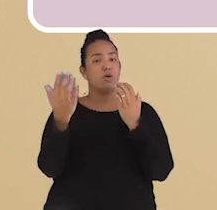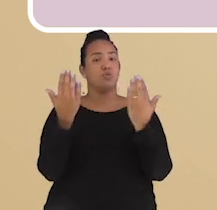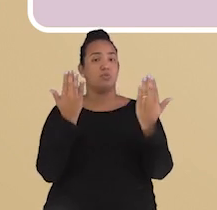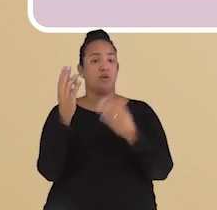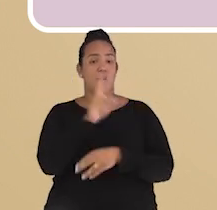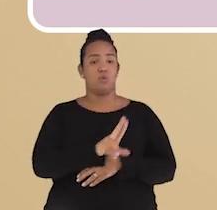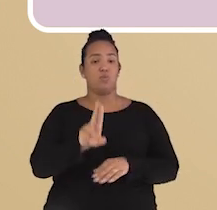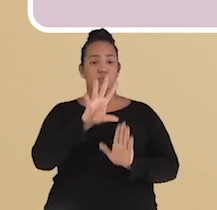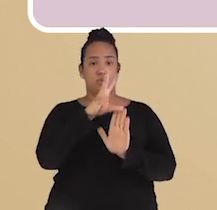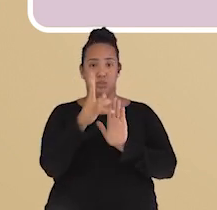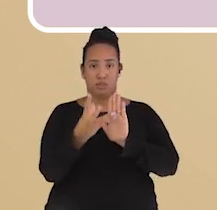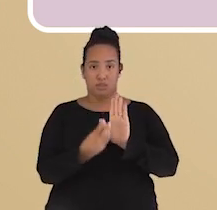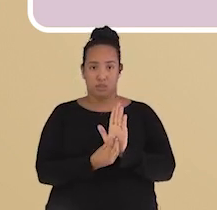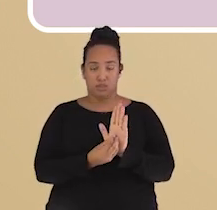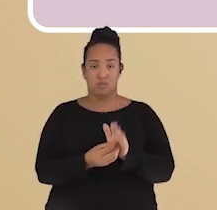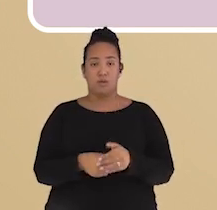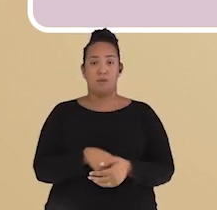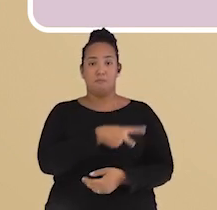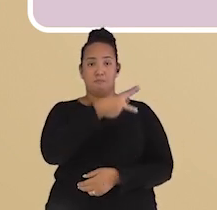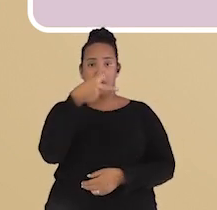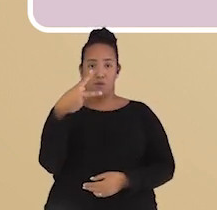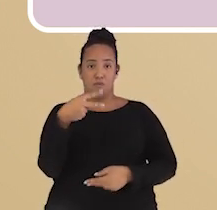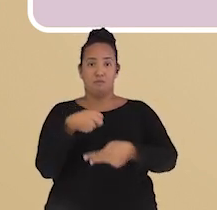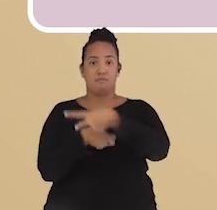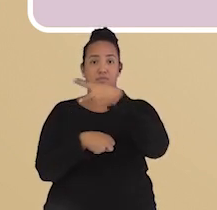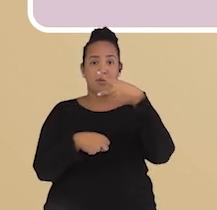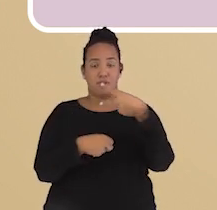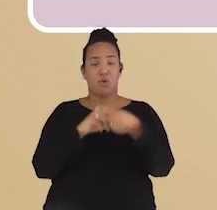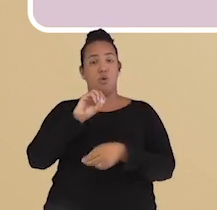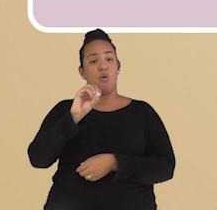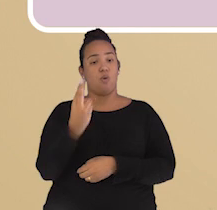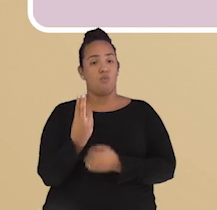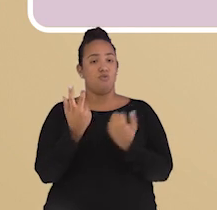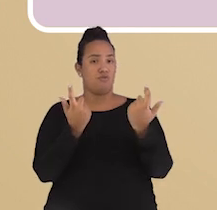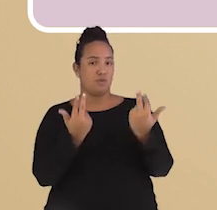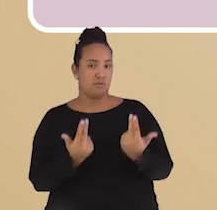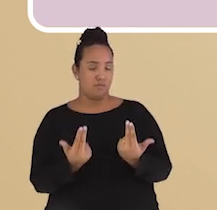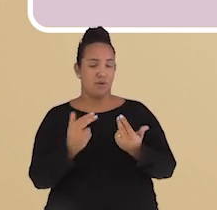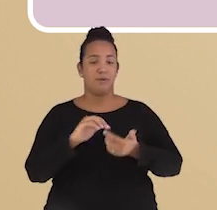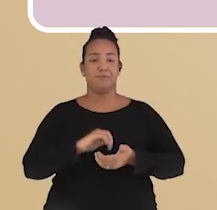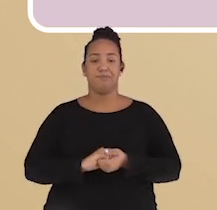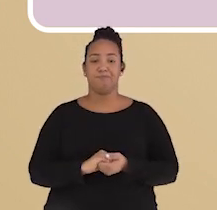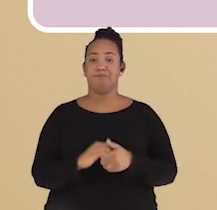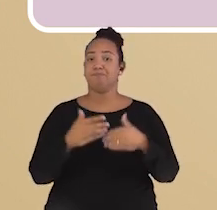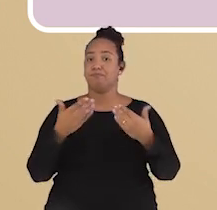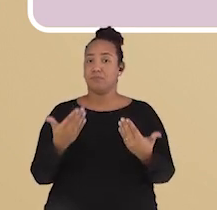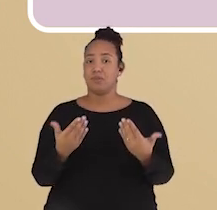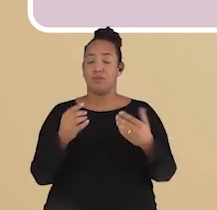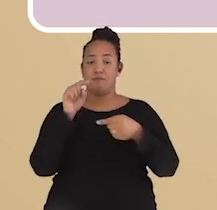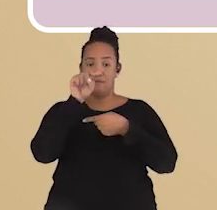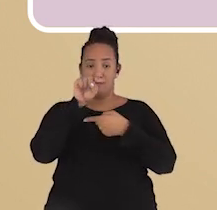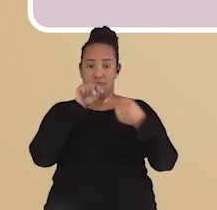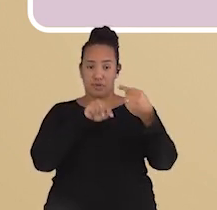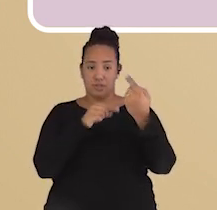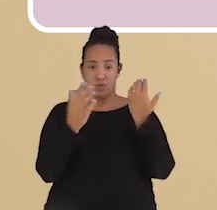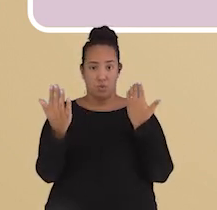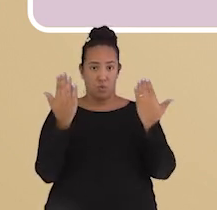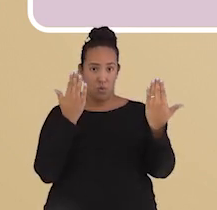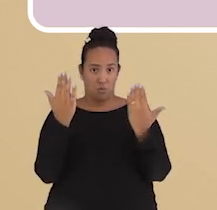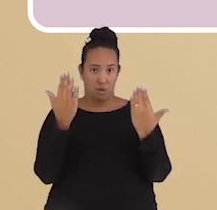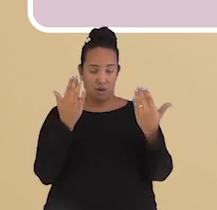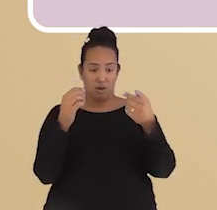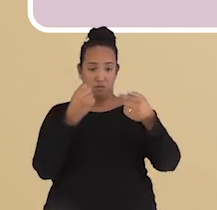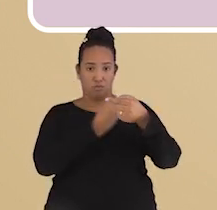símbolos maior, menor ou igual. Ao comparar duas frações de igual denominador,